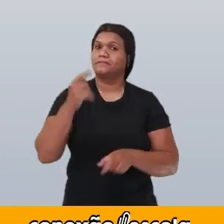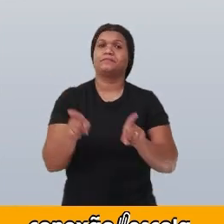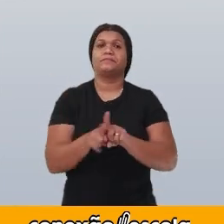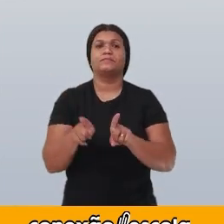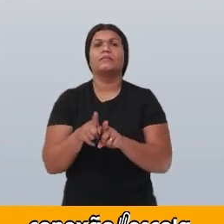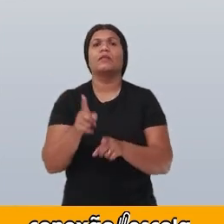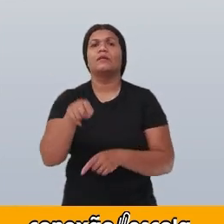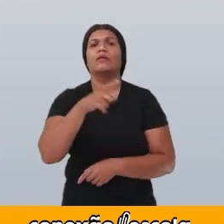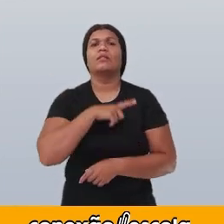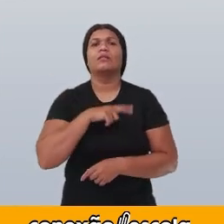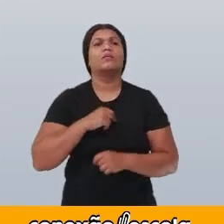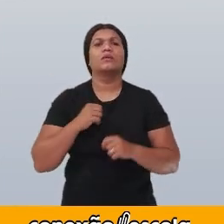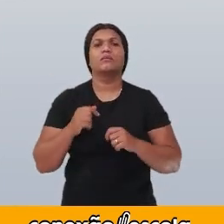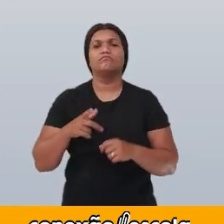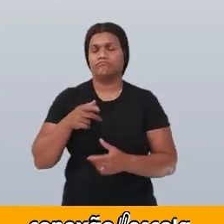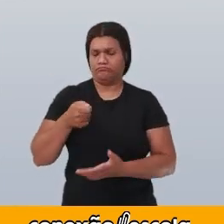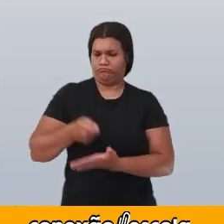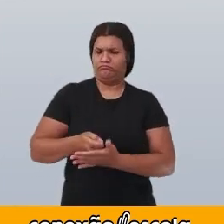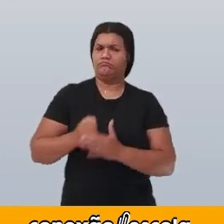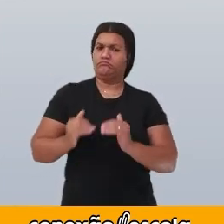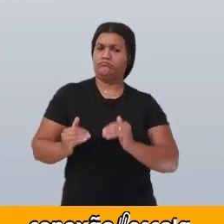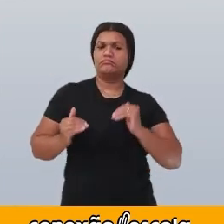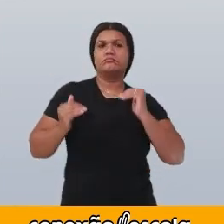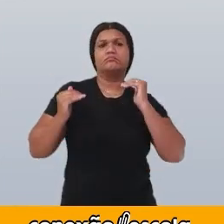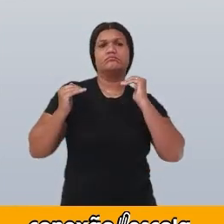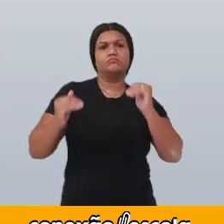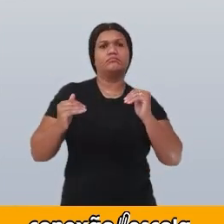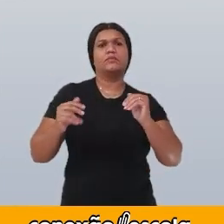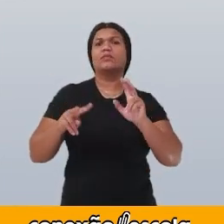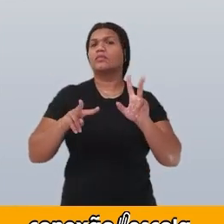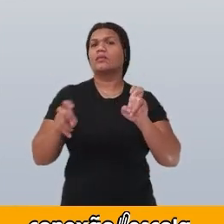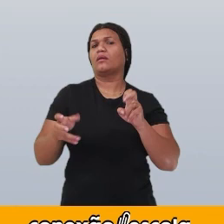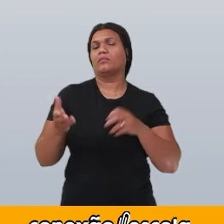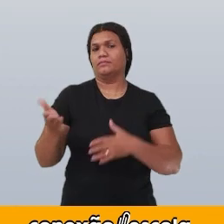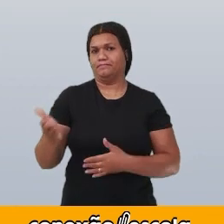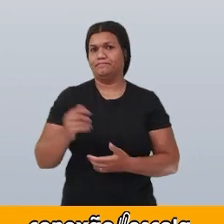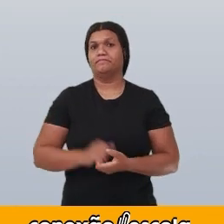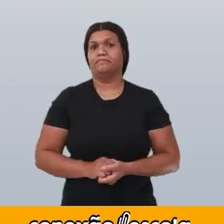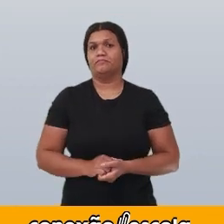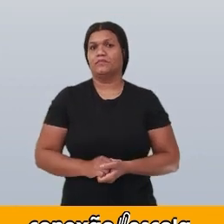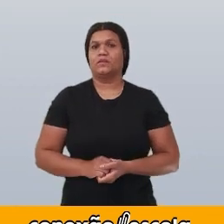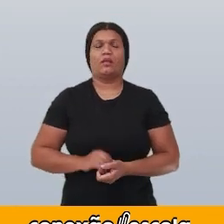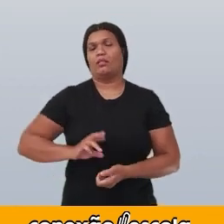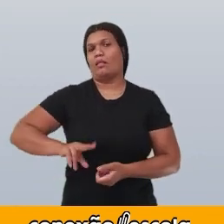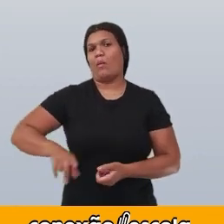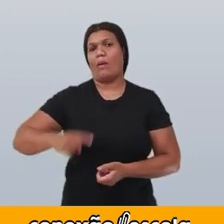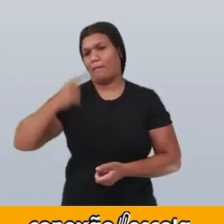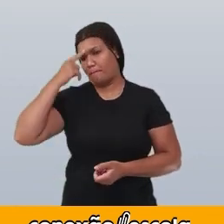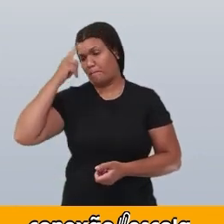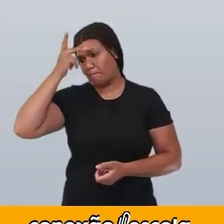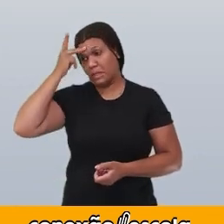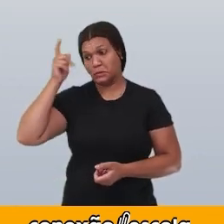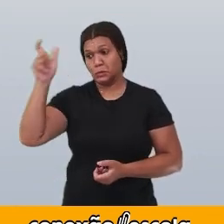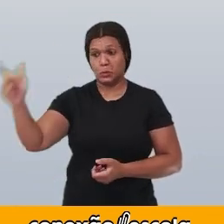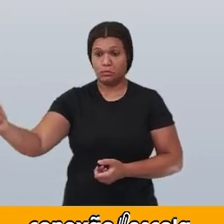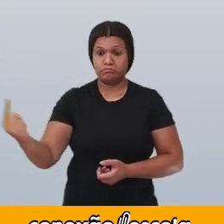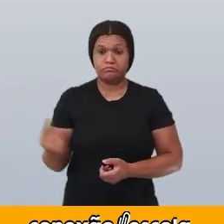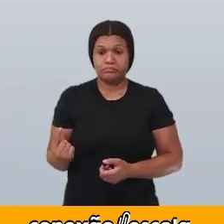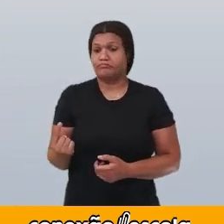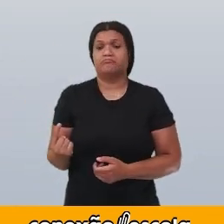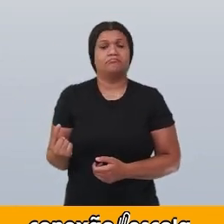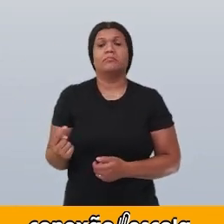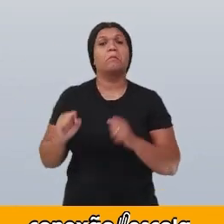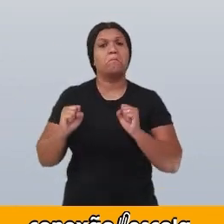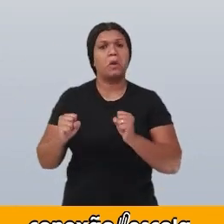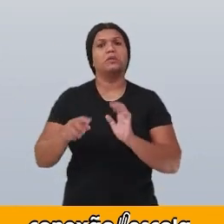você trazer alguma autoridade que fale sobre aquele assunto. Não tem que ser necessariamente uma pessoa, pode ser